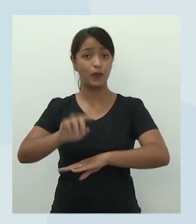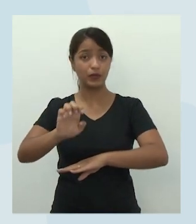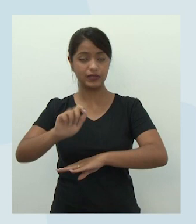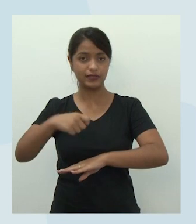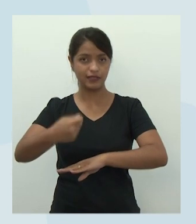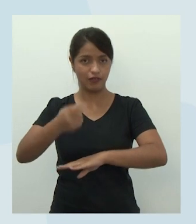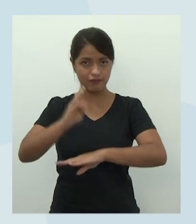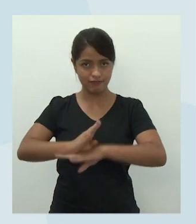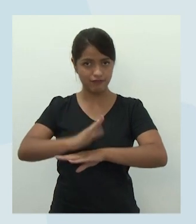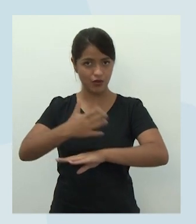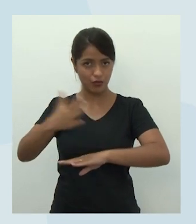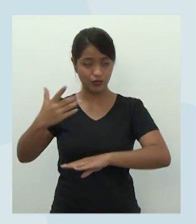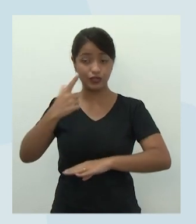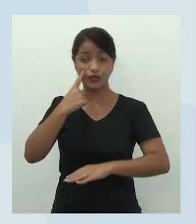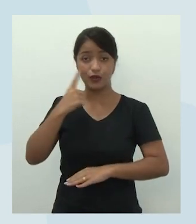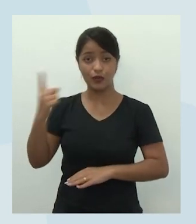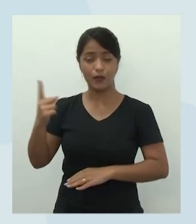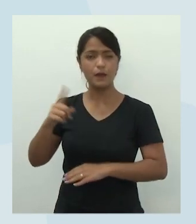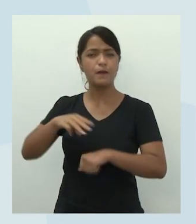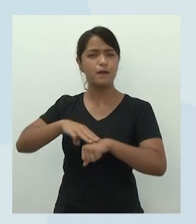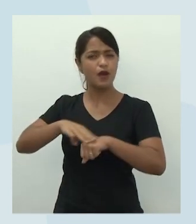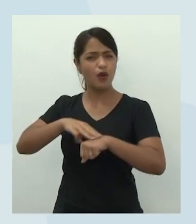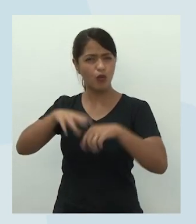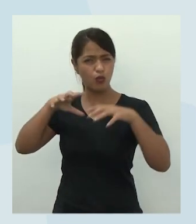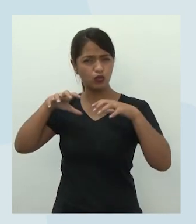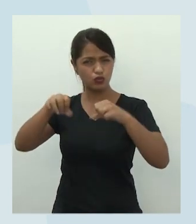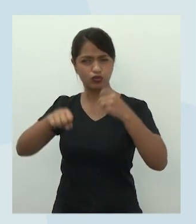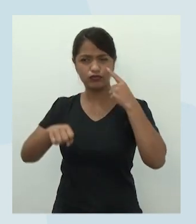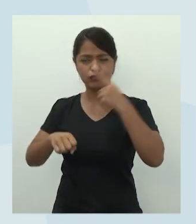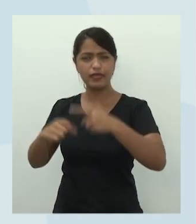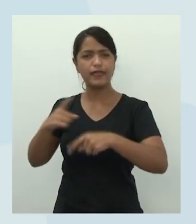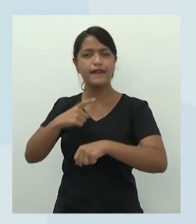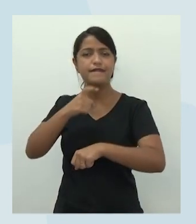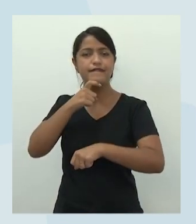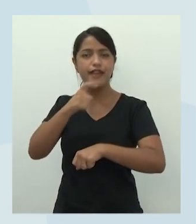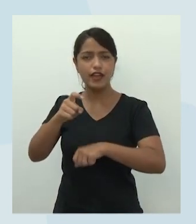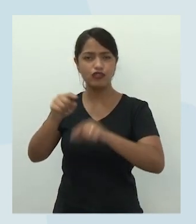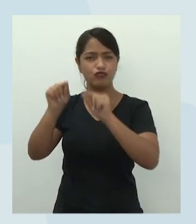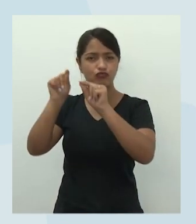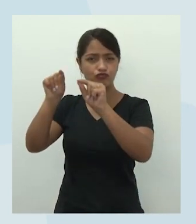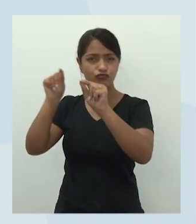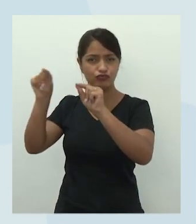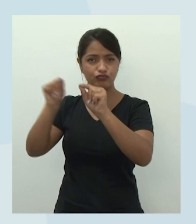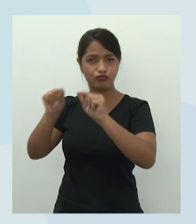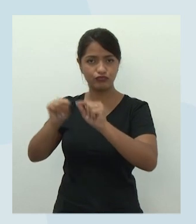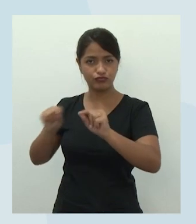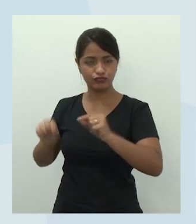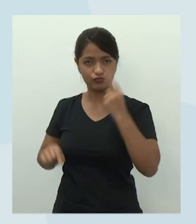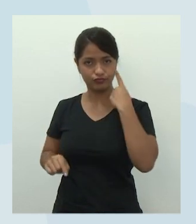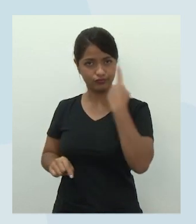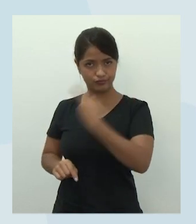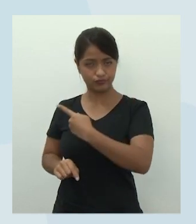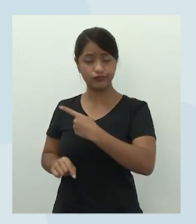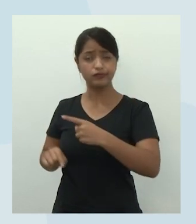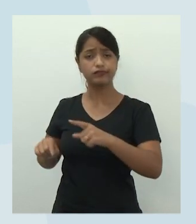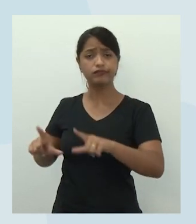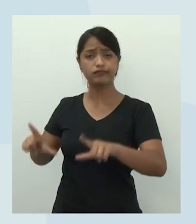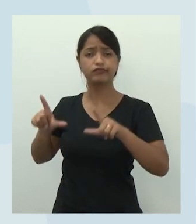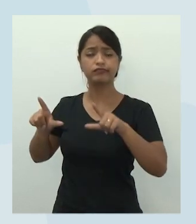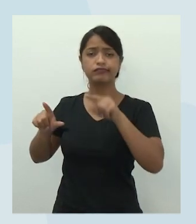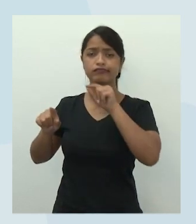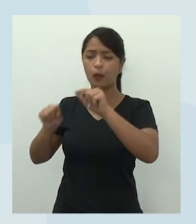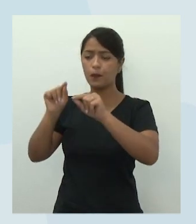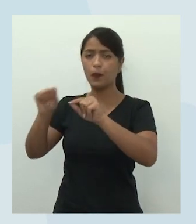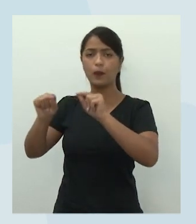forte. E vocês vejam que naquela área tem vários pontinhos verdes, né? Esses pontinhos verdes indicam os